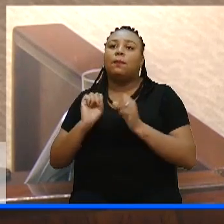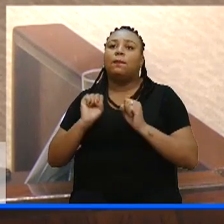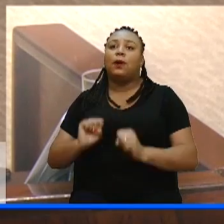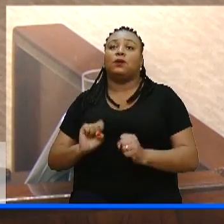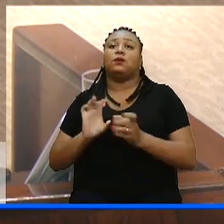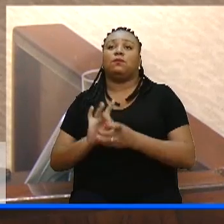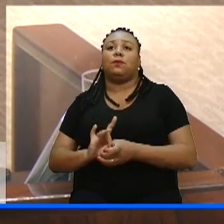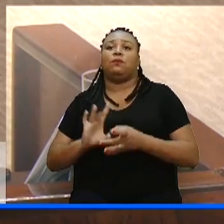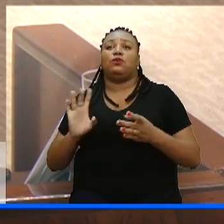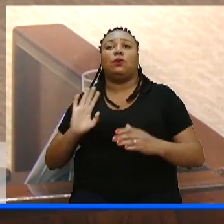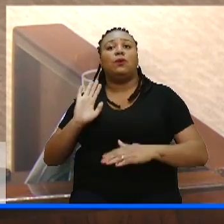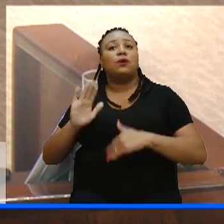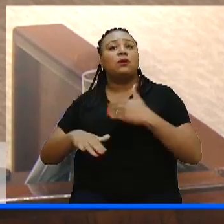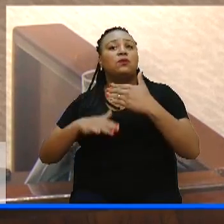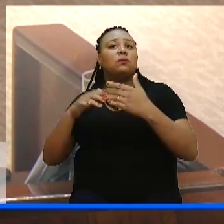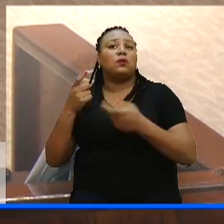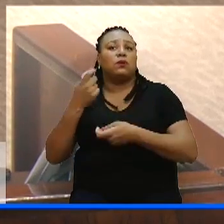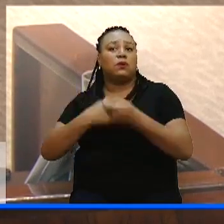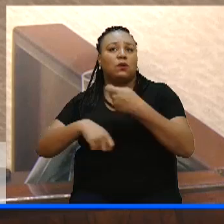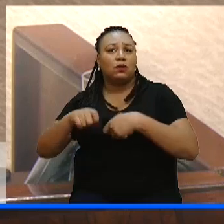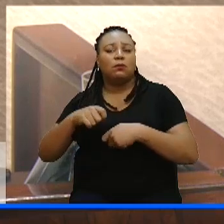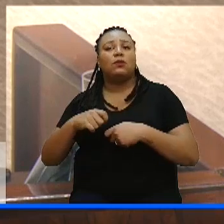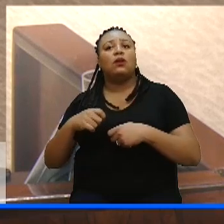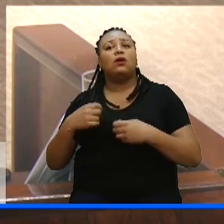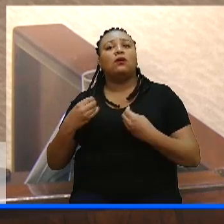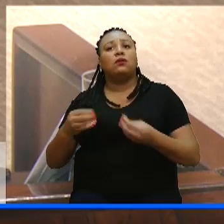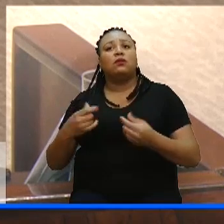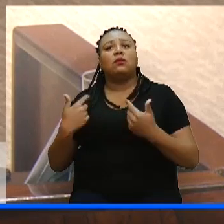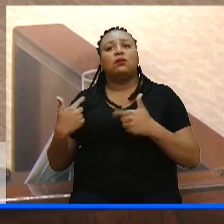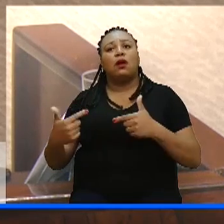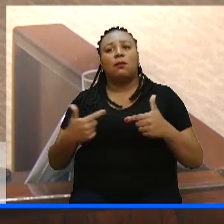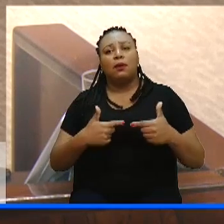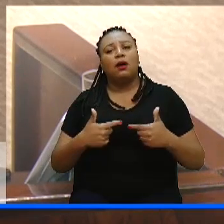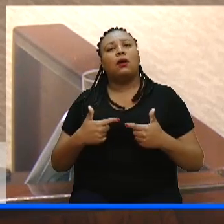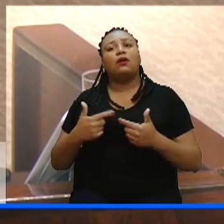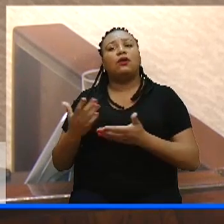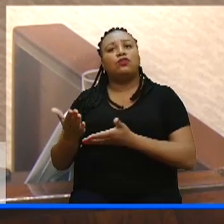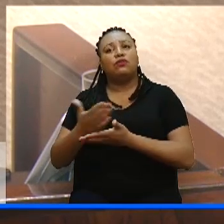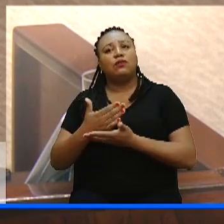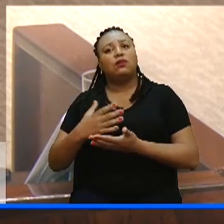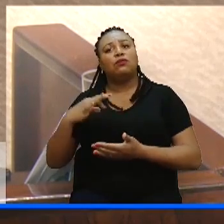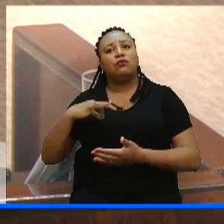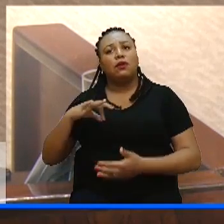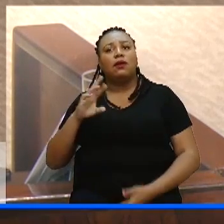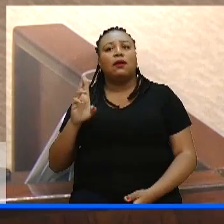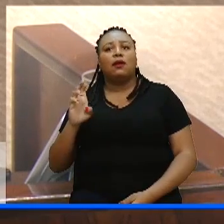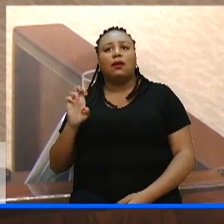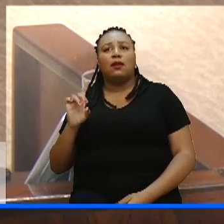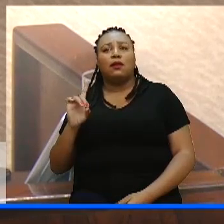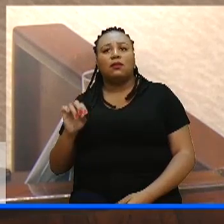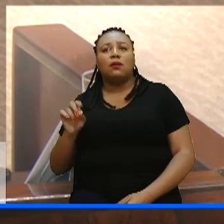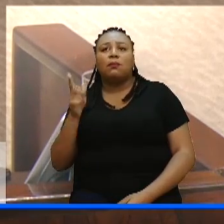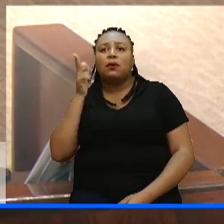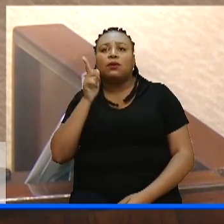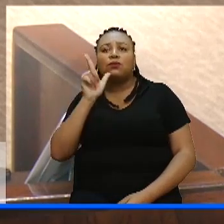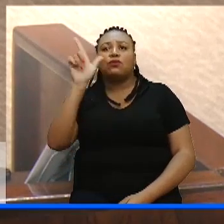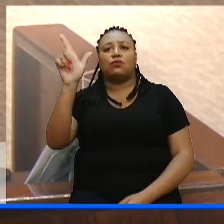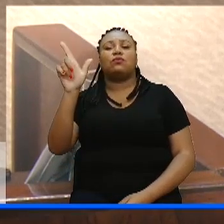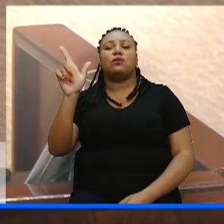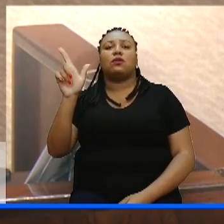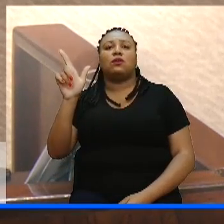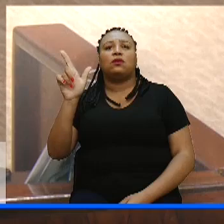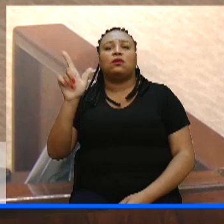permitir o crescimento da economia a geração de emprego a distribuição de renda pra que a gente possa